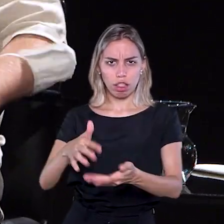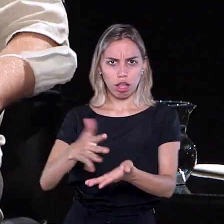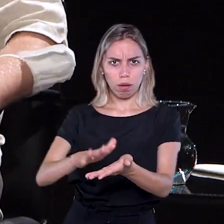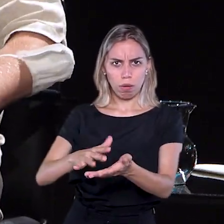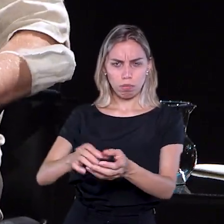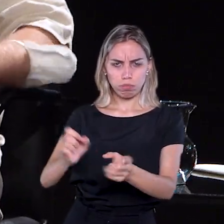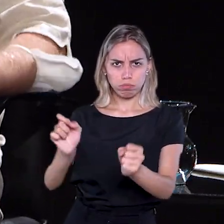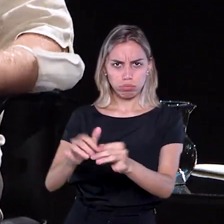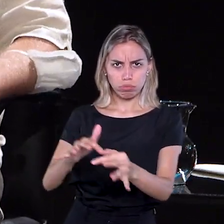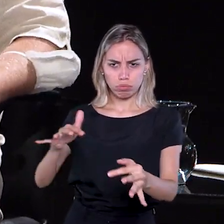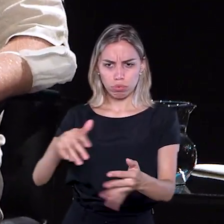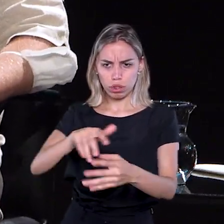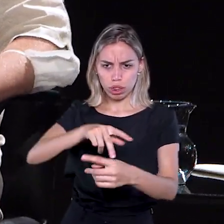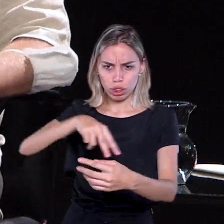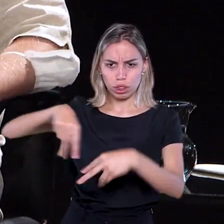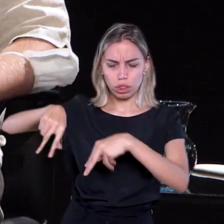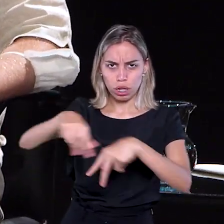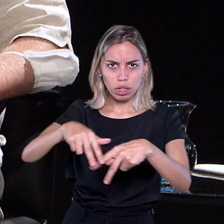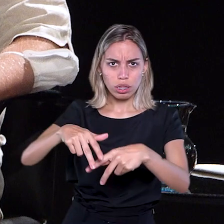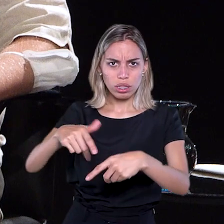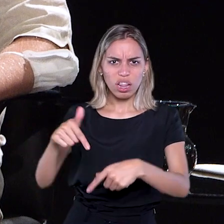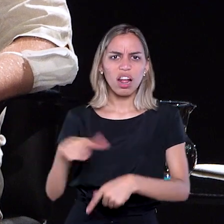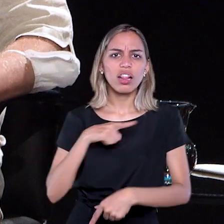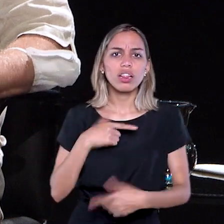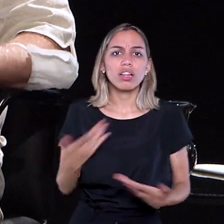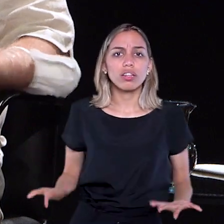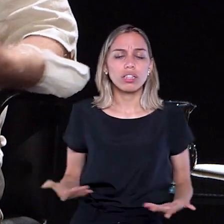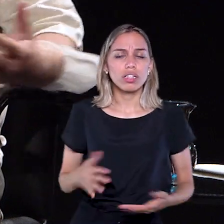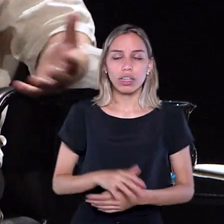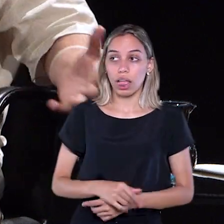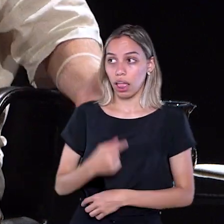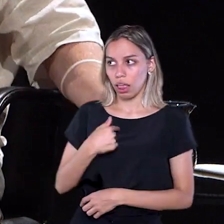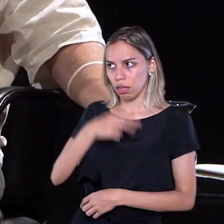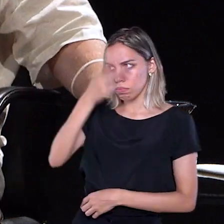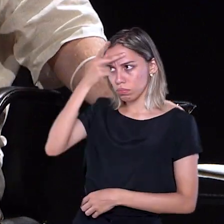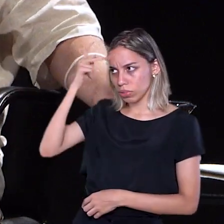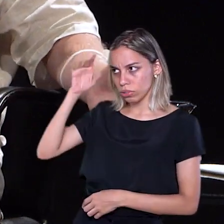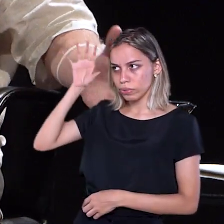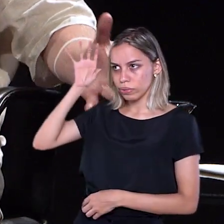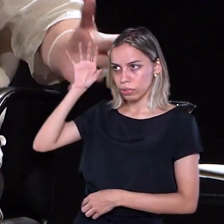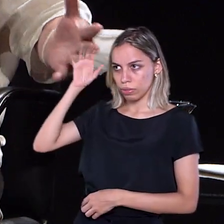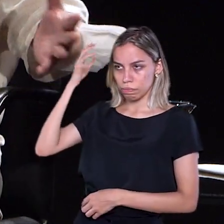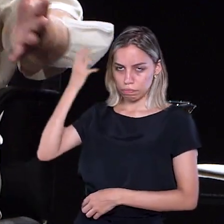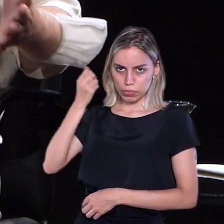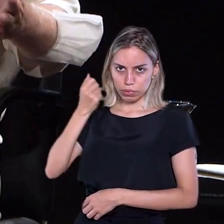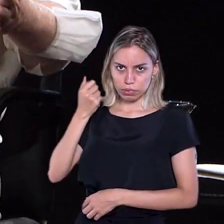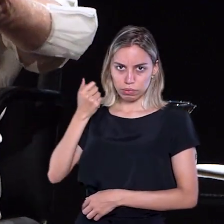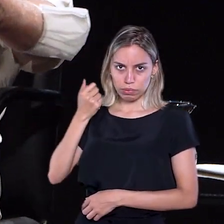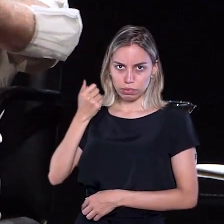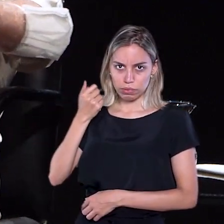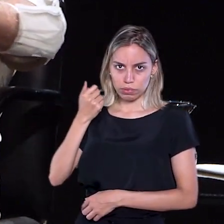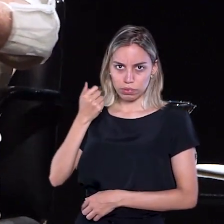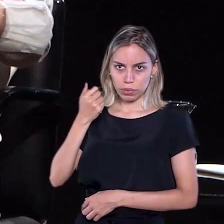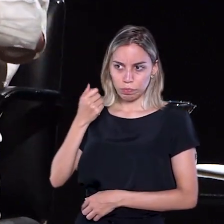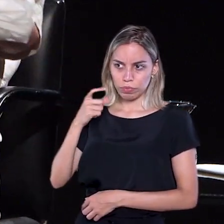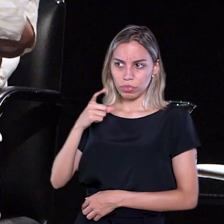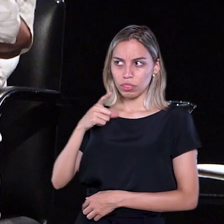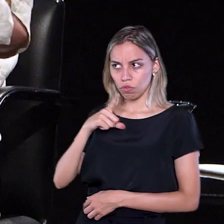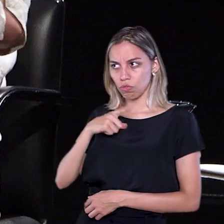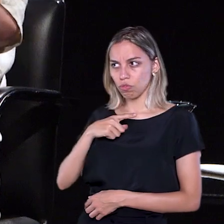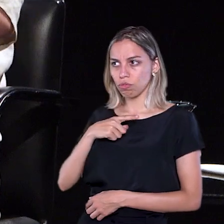eu me interesso, como branco. Por quê? Porque não só a minha educação foi toda de